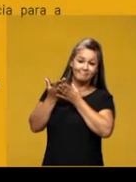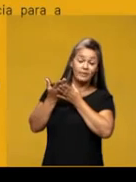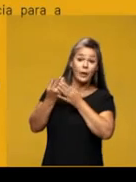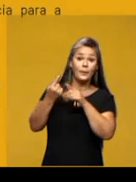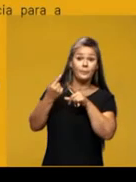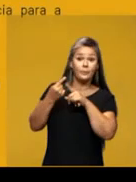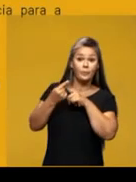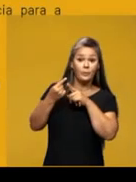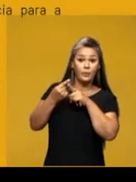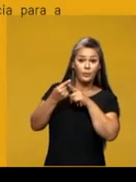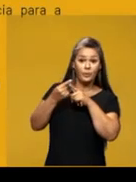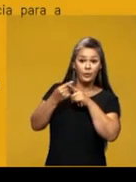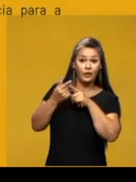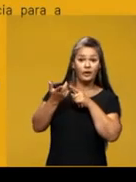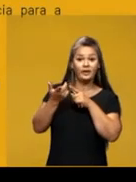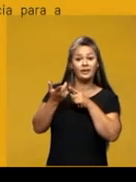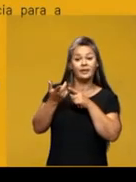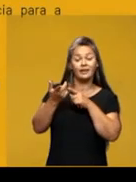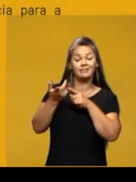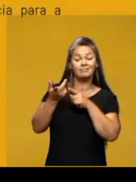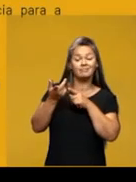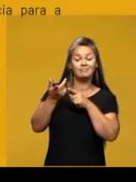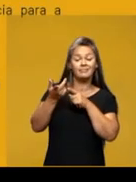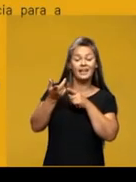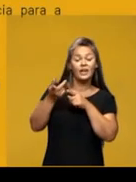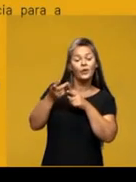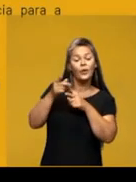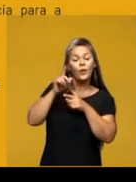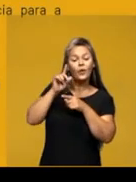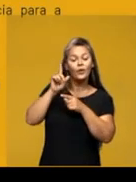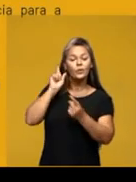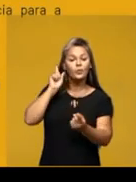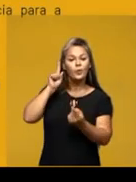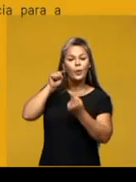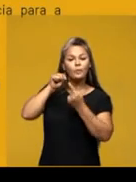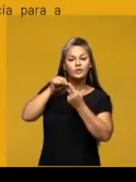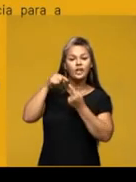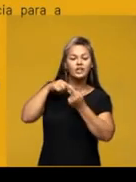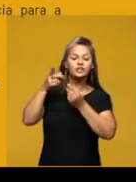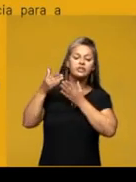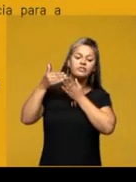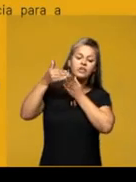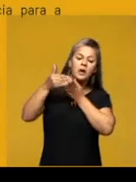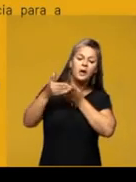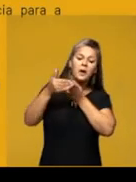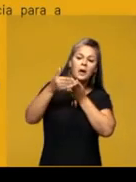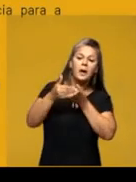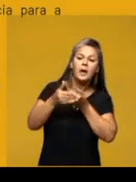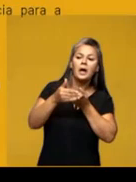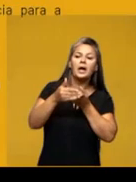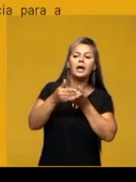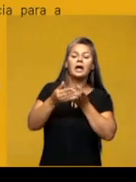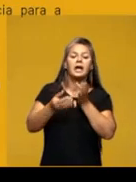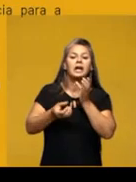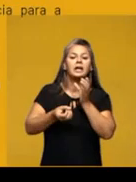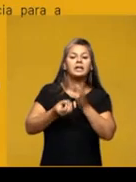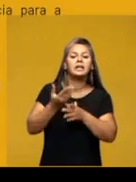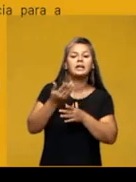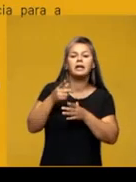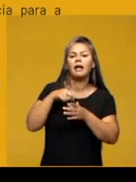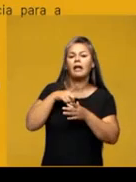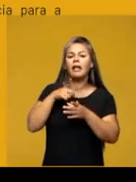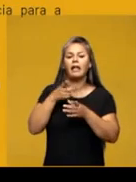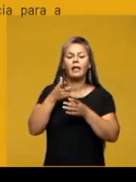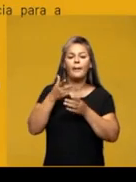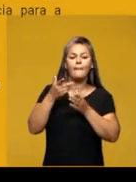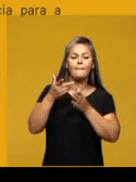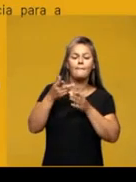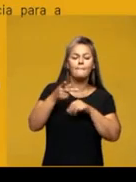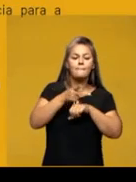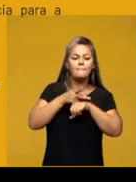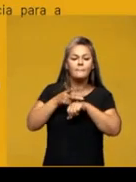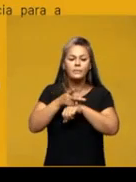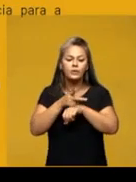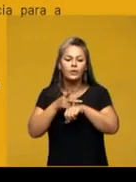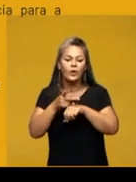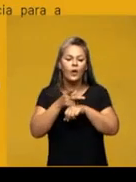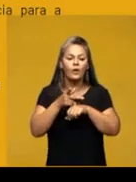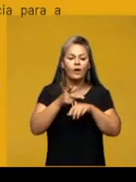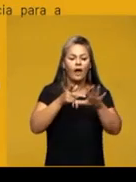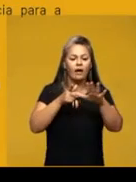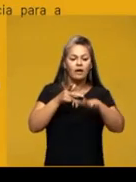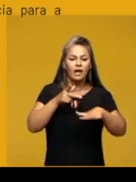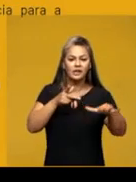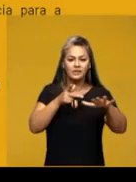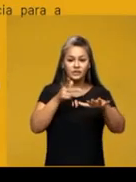a geração de riquezas foi possível um maior investimento na produção de cartas e instrumentos que